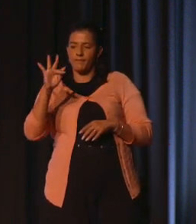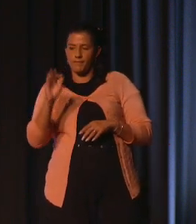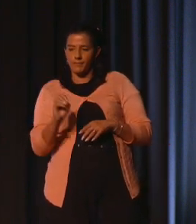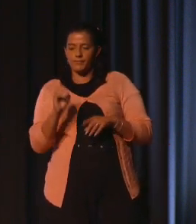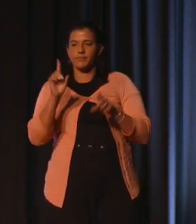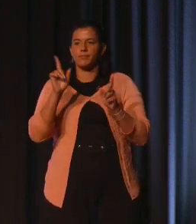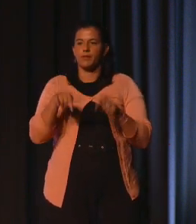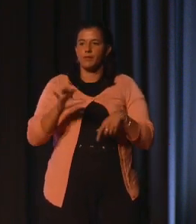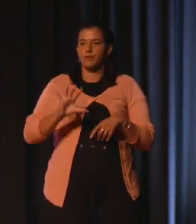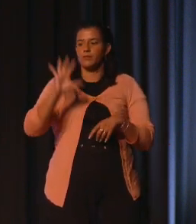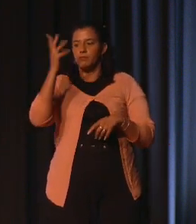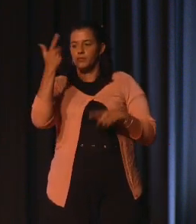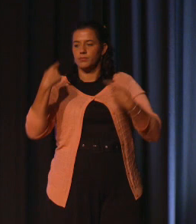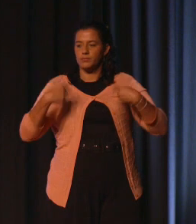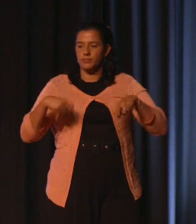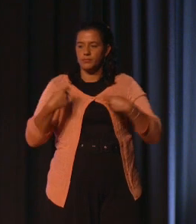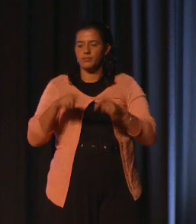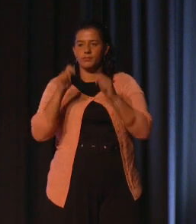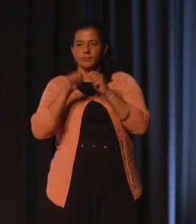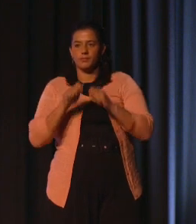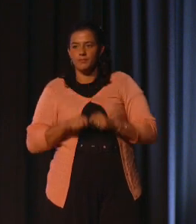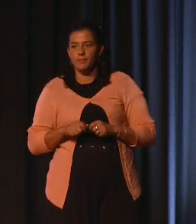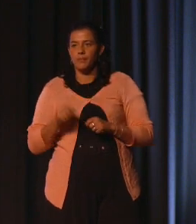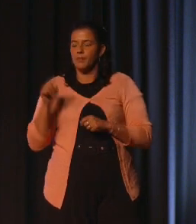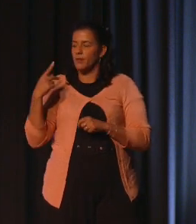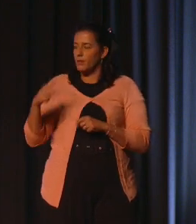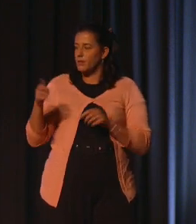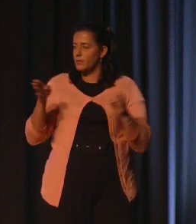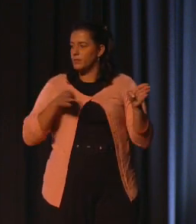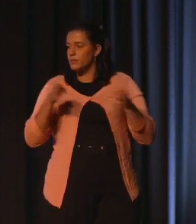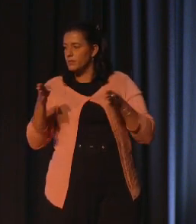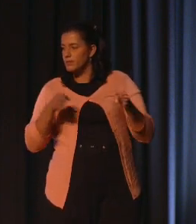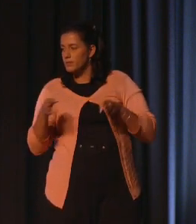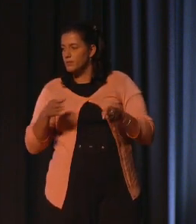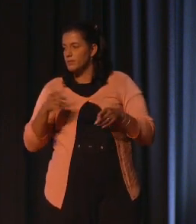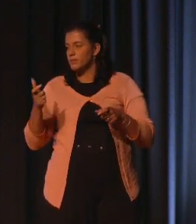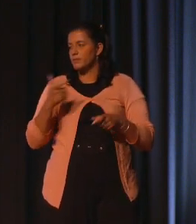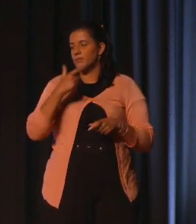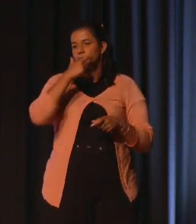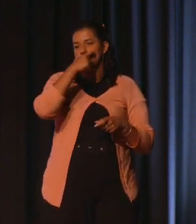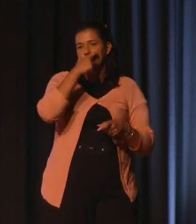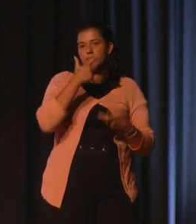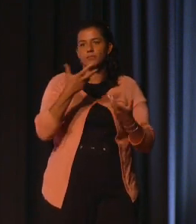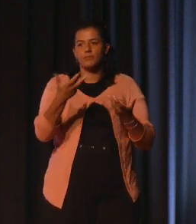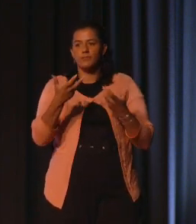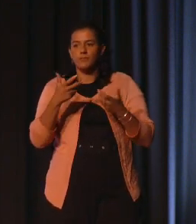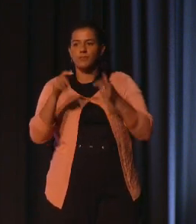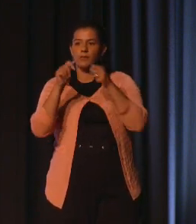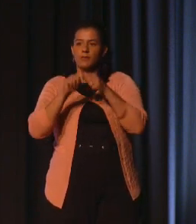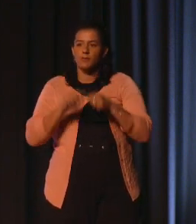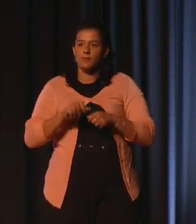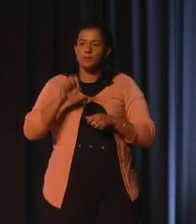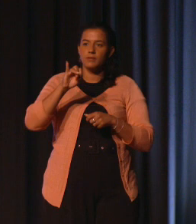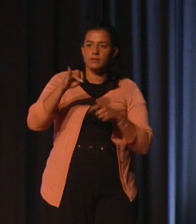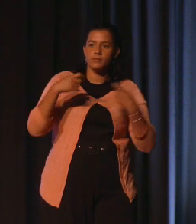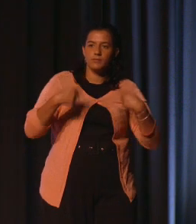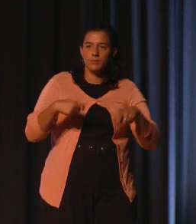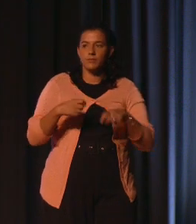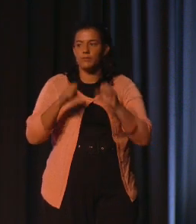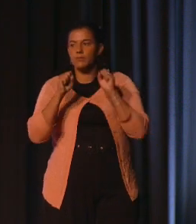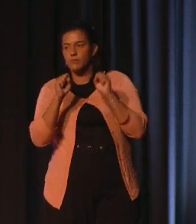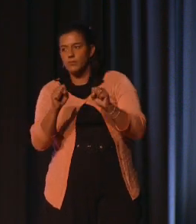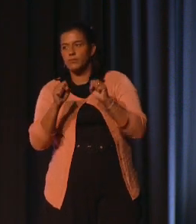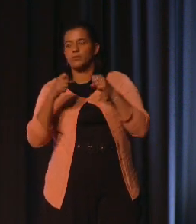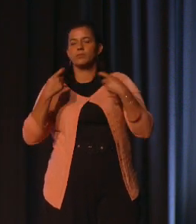uma das coisas que tem que fazer. E nessa fase também, eles querem muito botar aparelho ortodôntico. Se necessário, pode